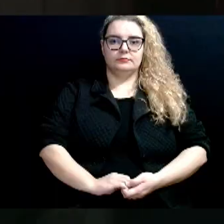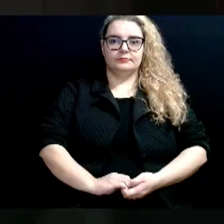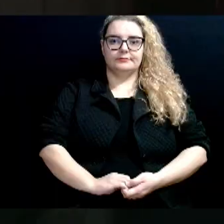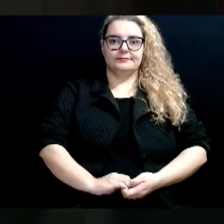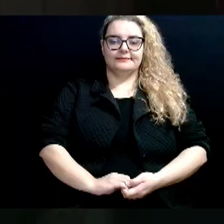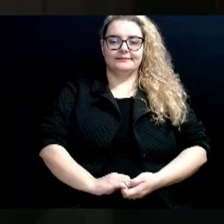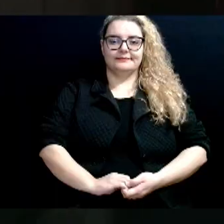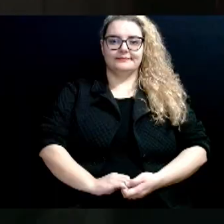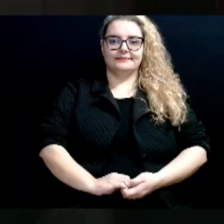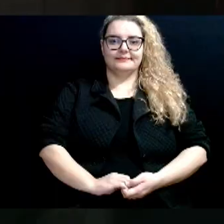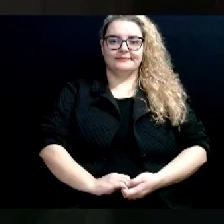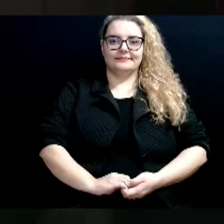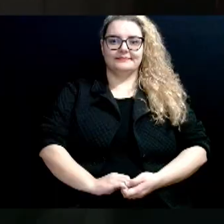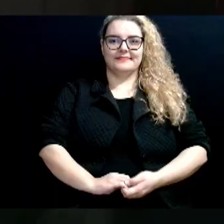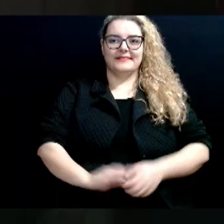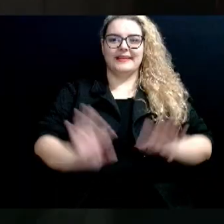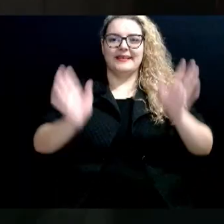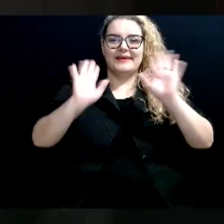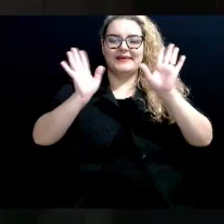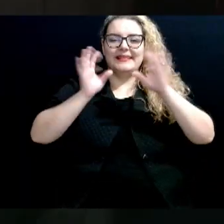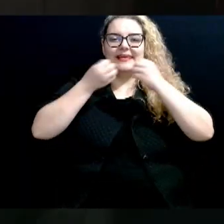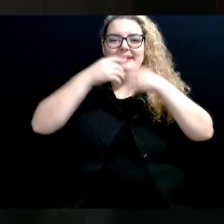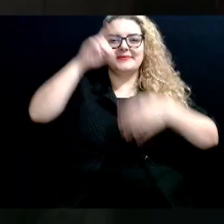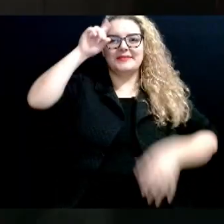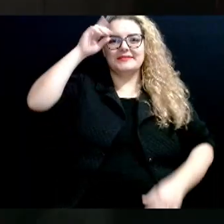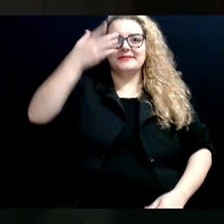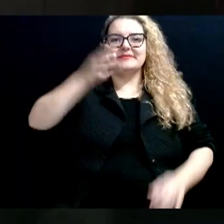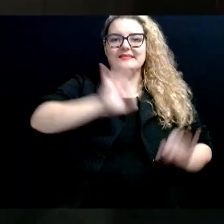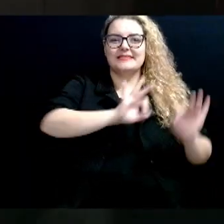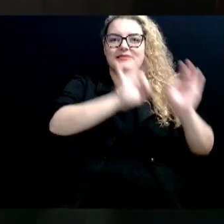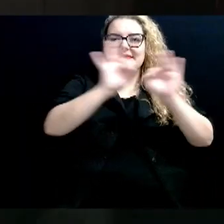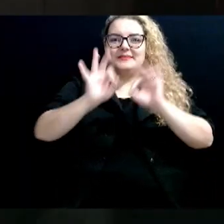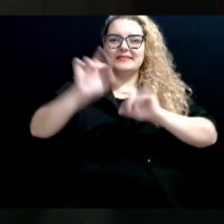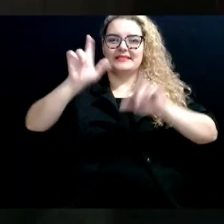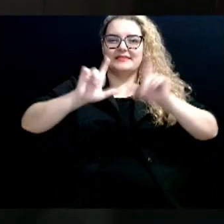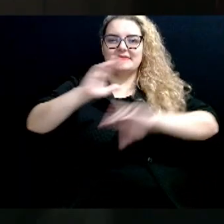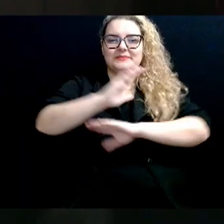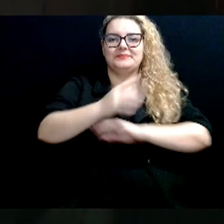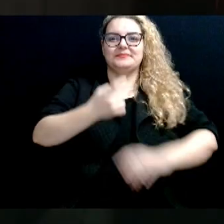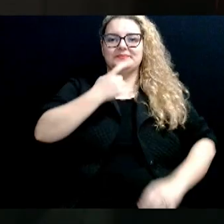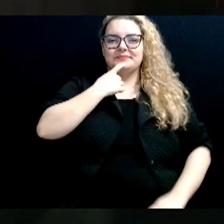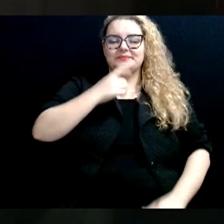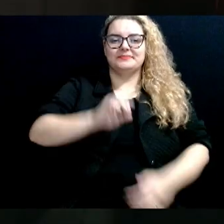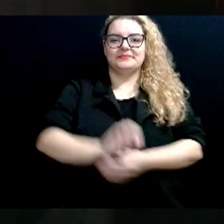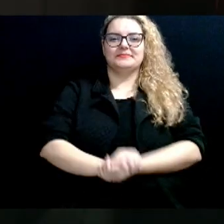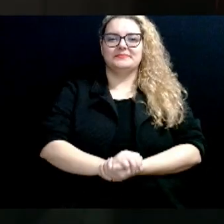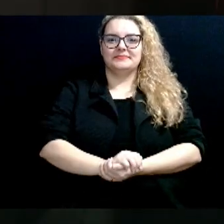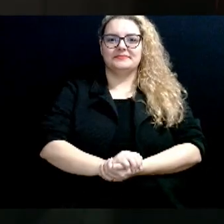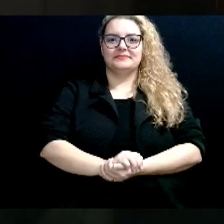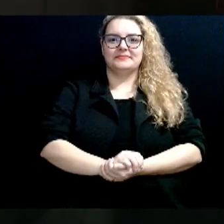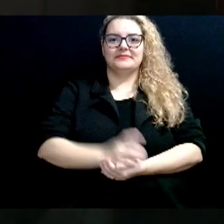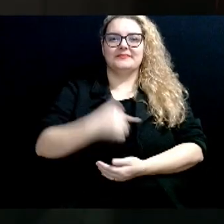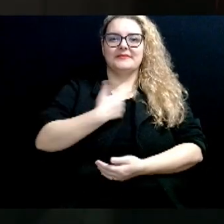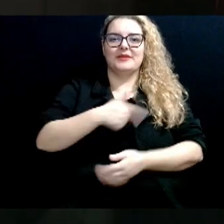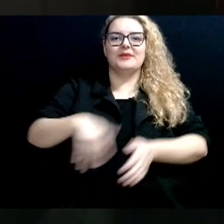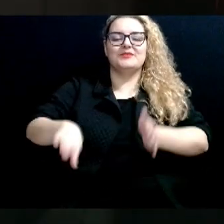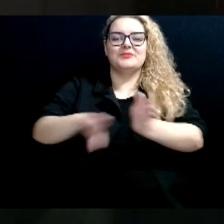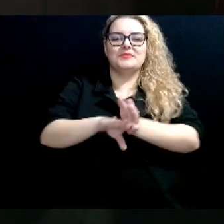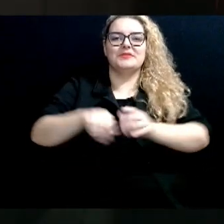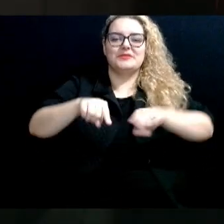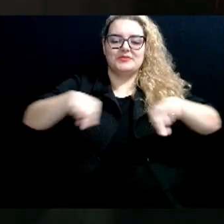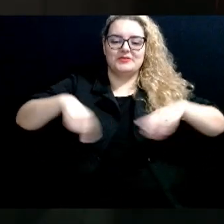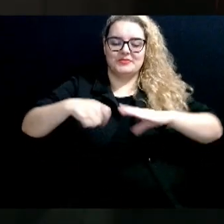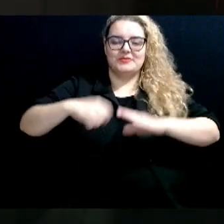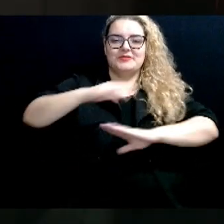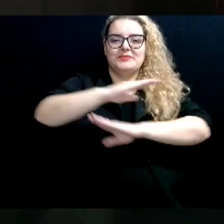Olá, muito bom dia para você que acompanha a programação da TV Câmara Campinas. Estamos chegando, o Estúdio Câmara no ar, ao